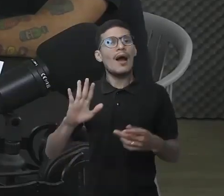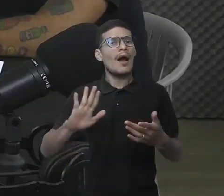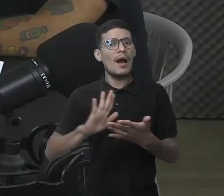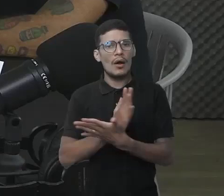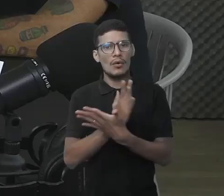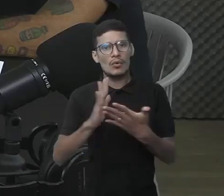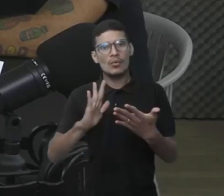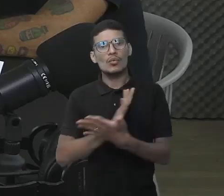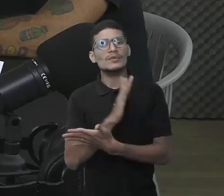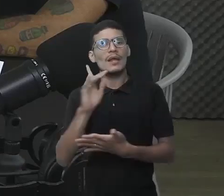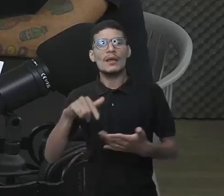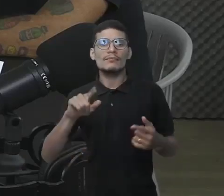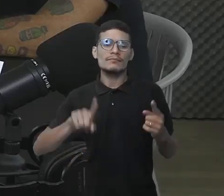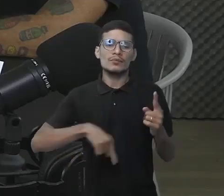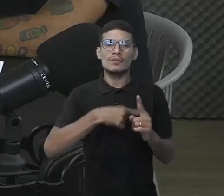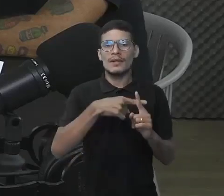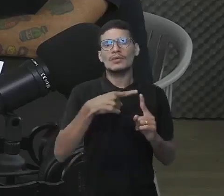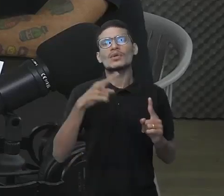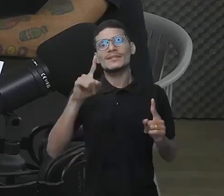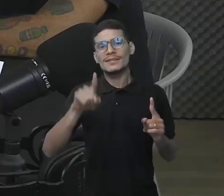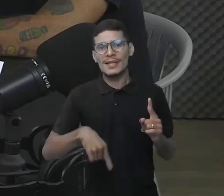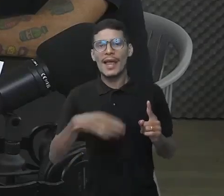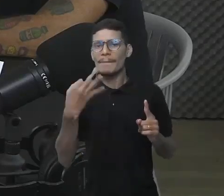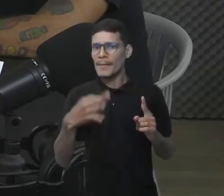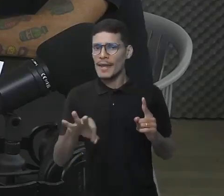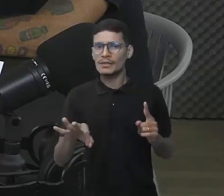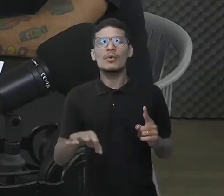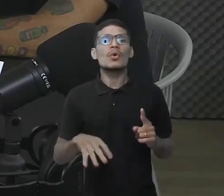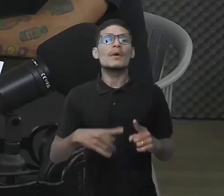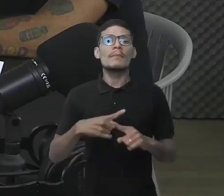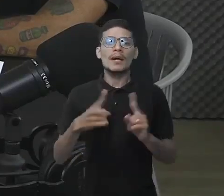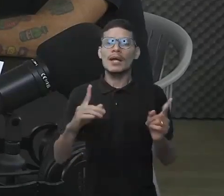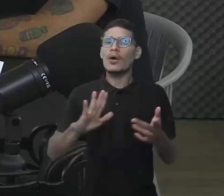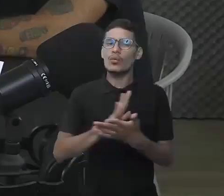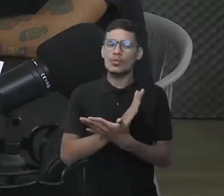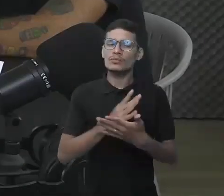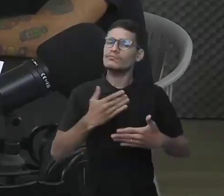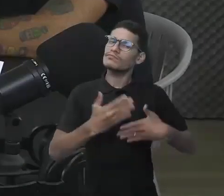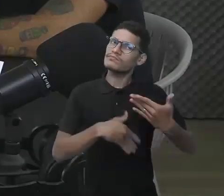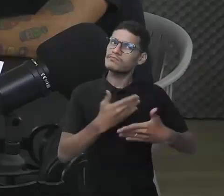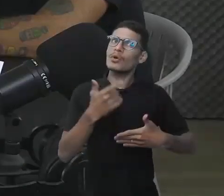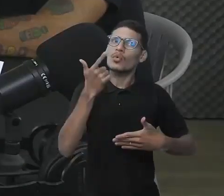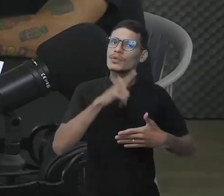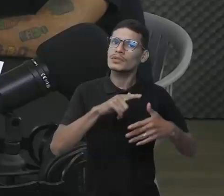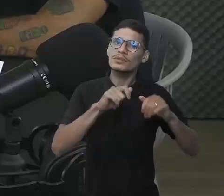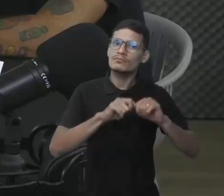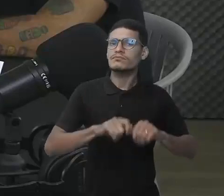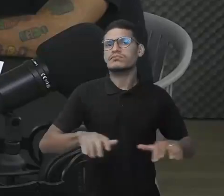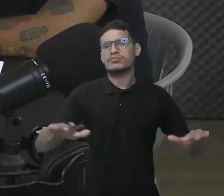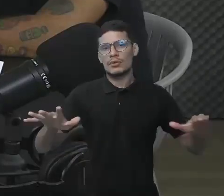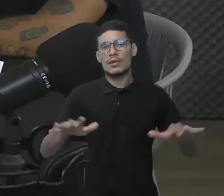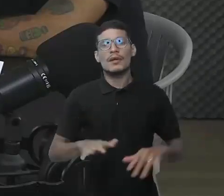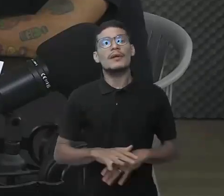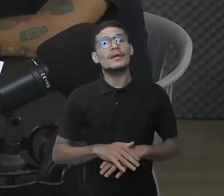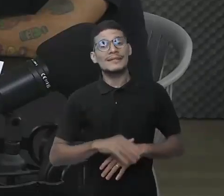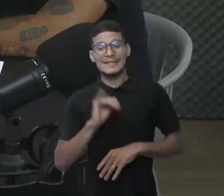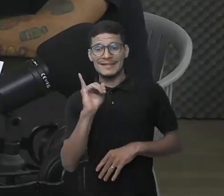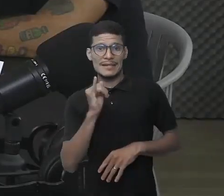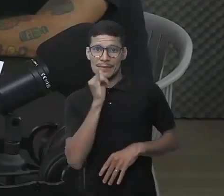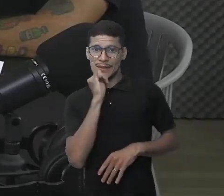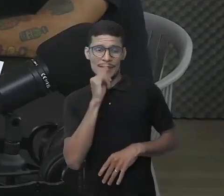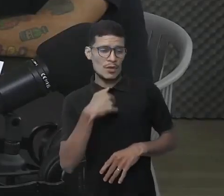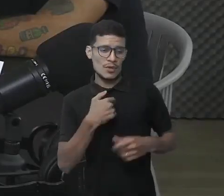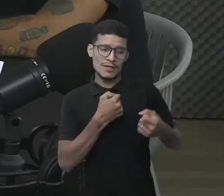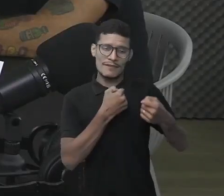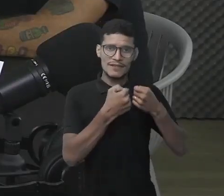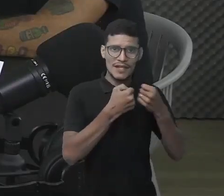ser multiplicadores mesmo, e eles são às vezes formados para serem multiplicadores. Que Então, bacana. quando a gente entrevistou esses adolescentes,